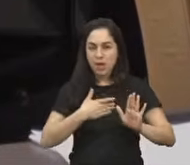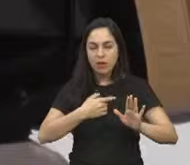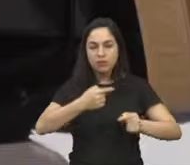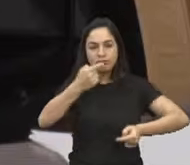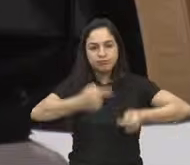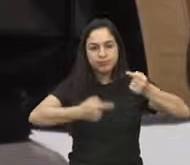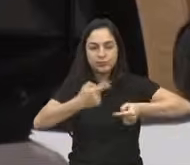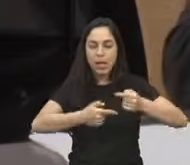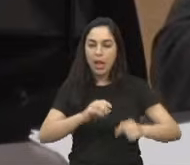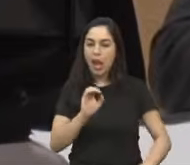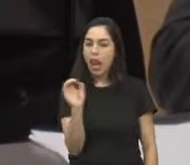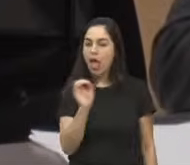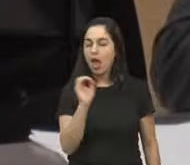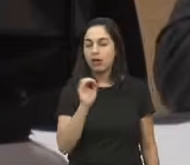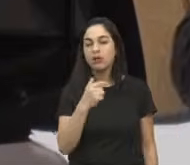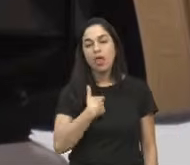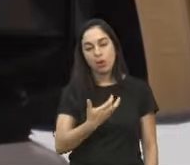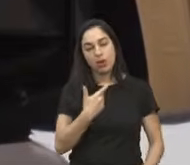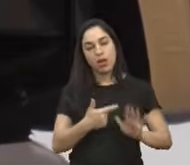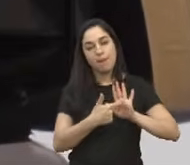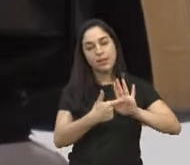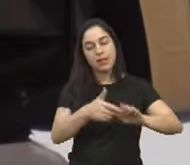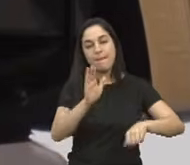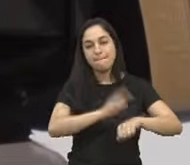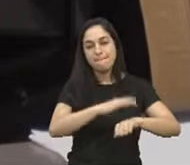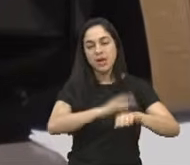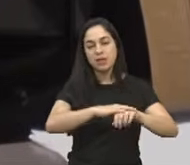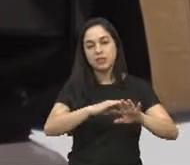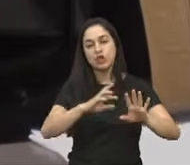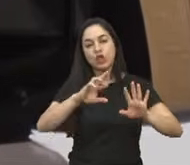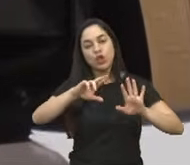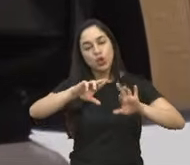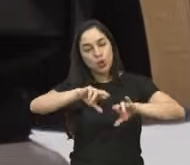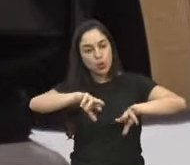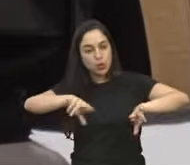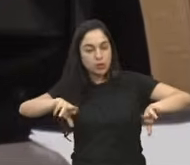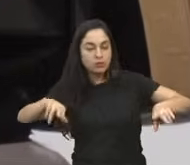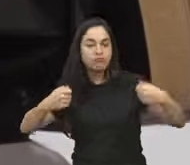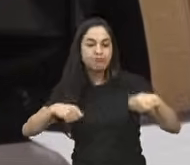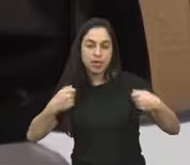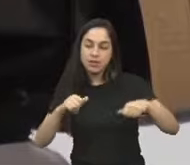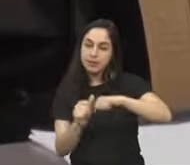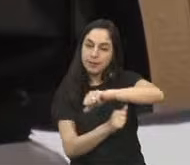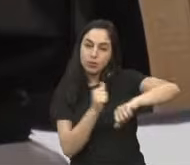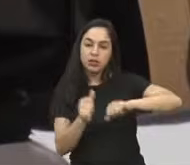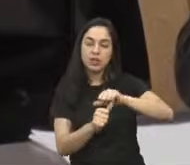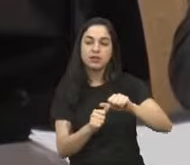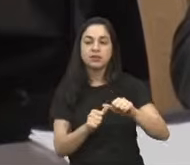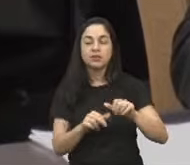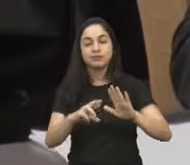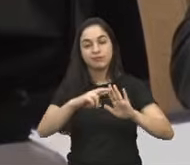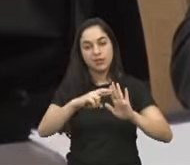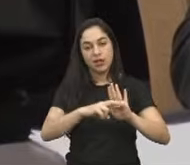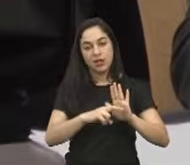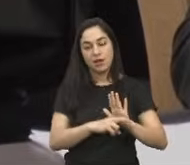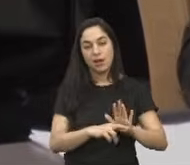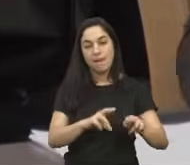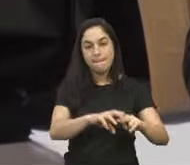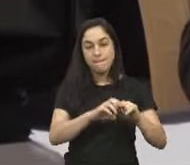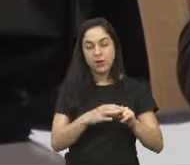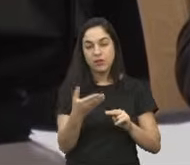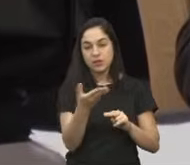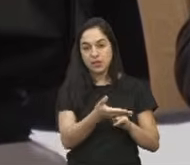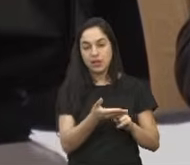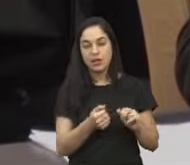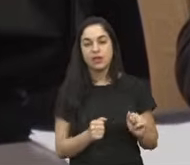apresentado essas contribuições e teria apresentado vários outros pontos que merecem mudança no regimento interno. E é por isso também que não tem como eu votar a favor de um projeto que